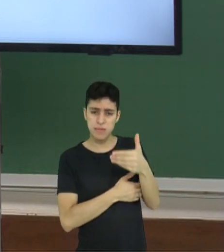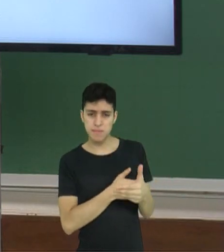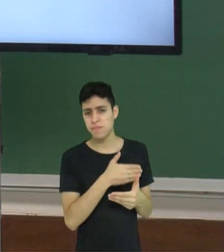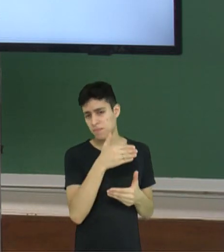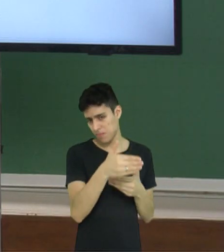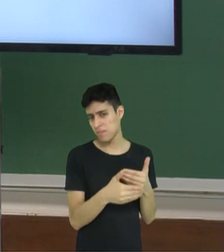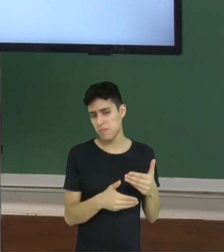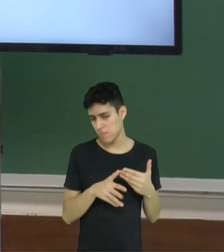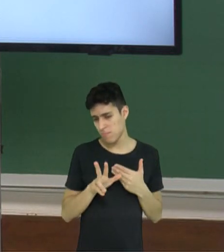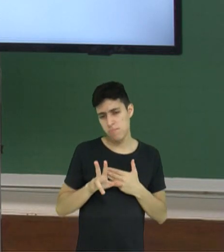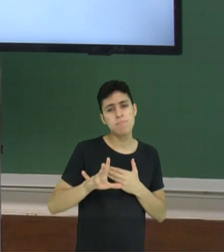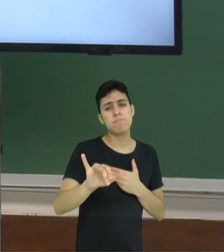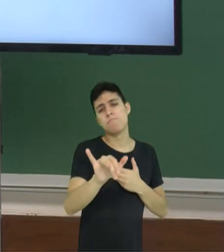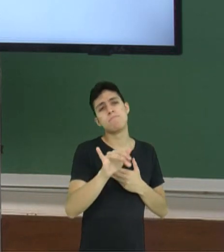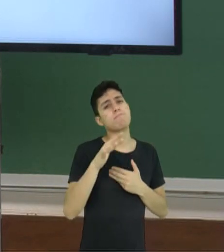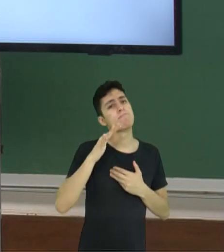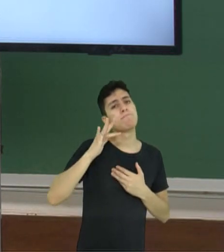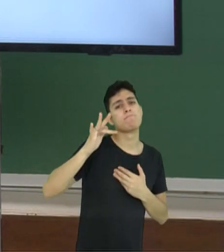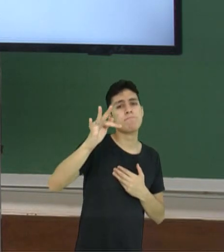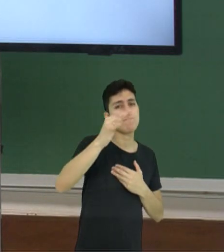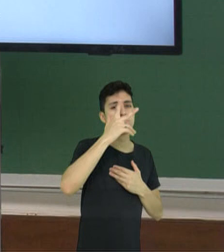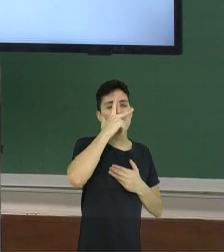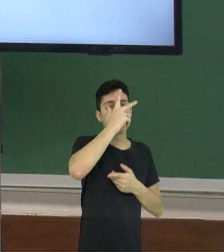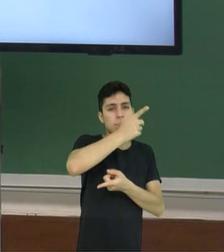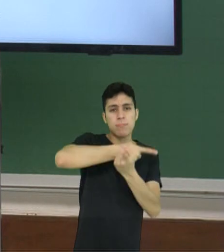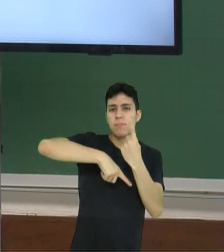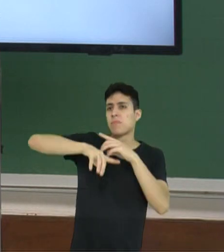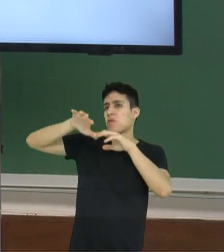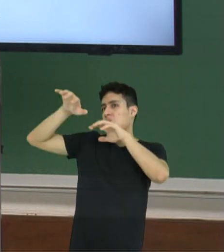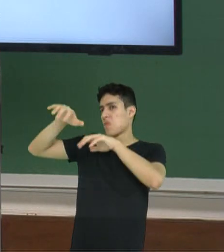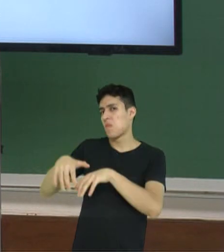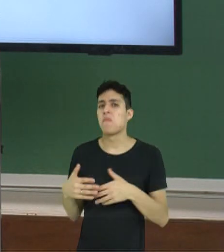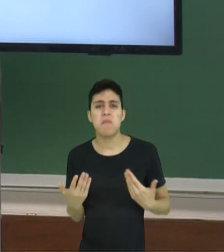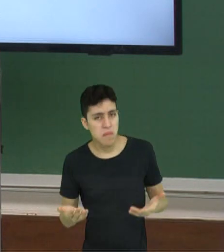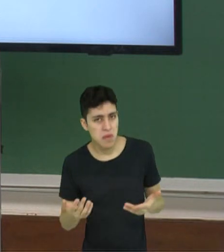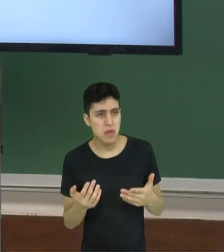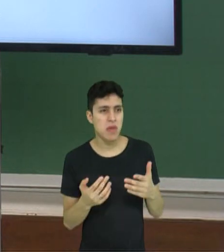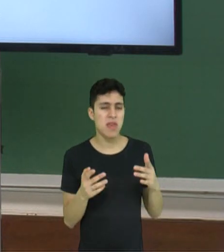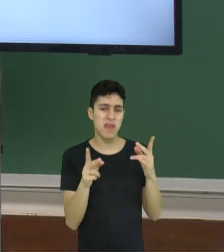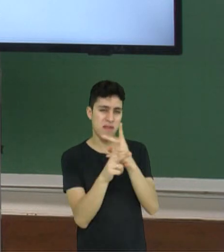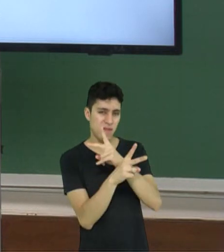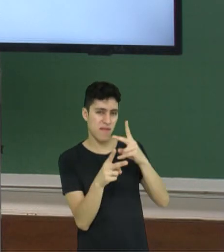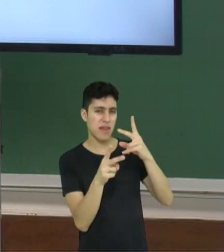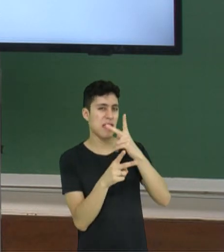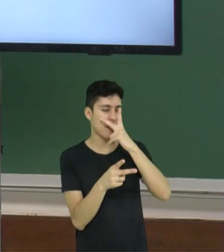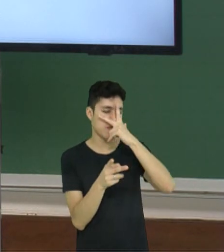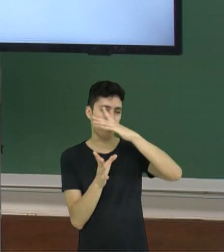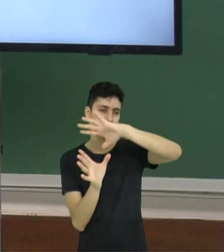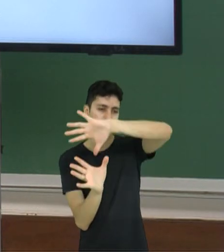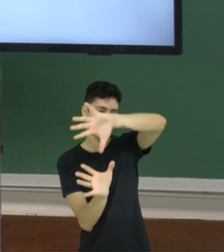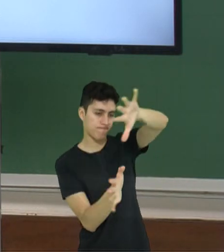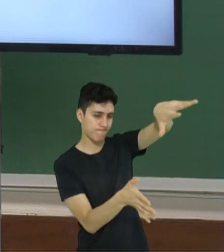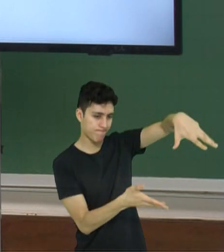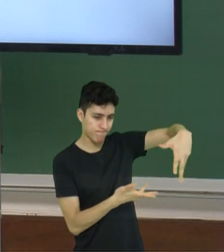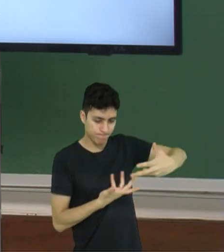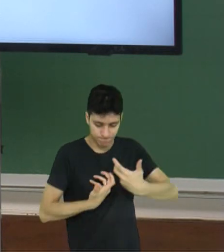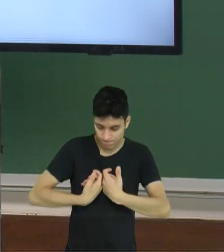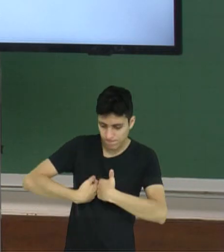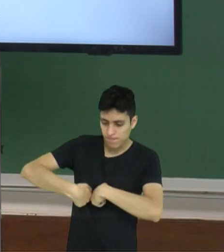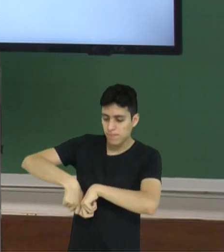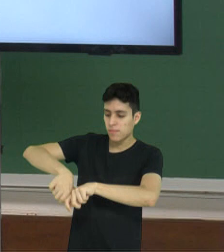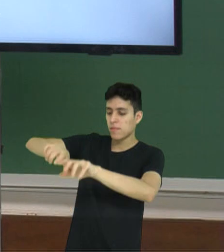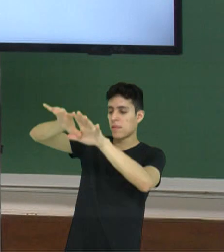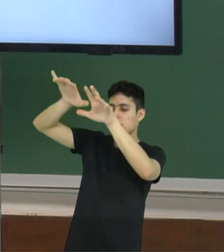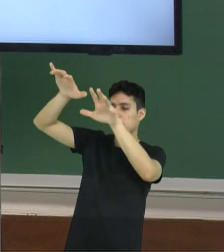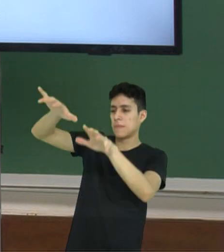chegar até nós aí, em forma de chuva, por exemplo. Olha aí, os ventos alisos trazem essa umidade dos polos, tanto no Polo Norte quanto no